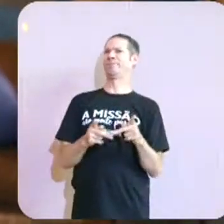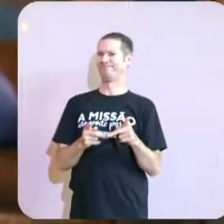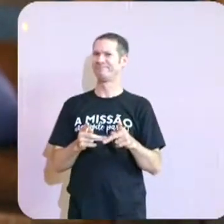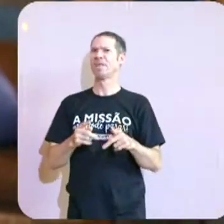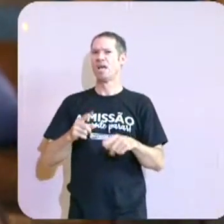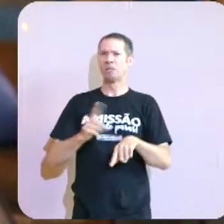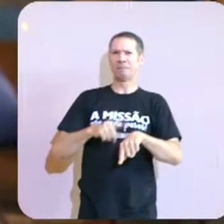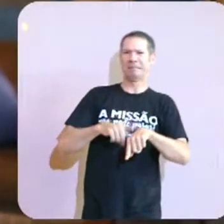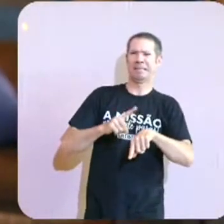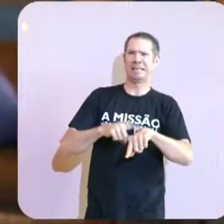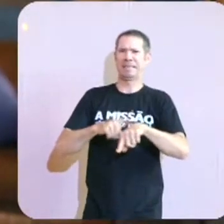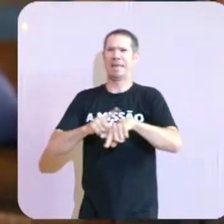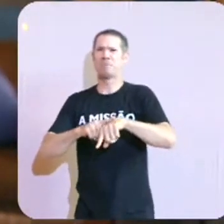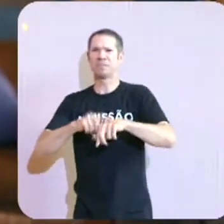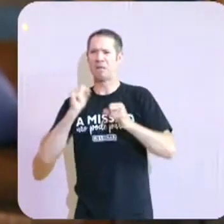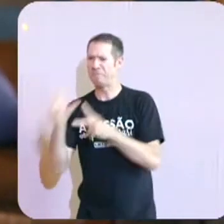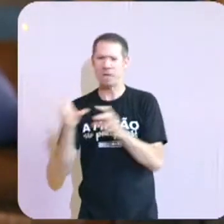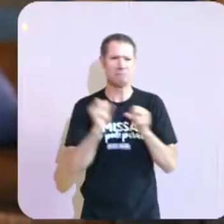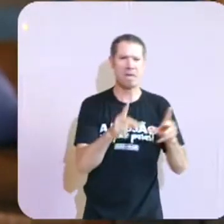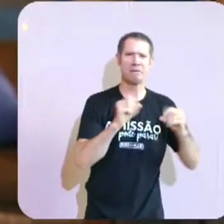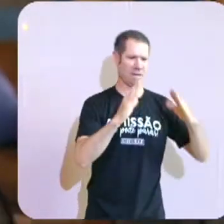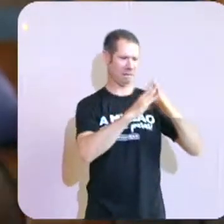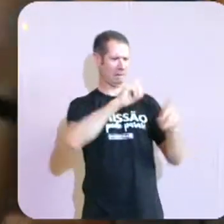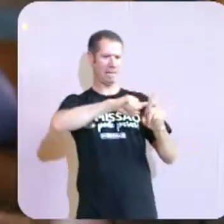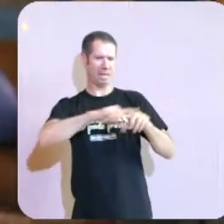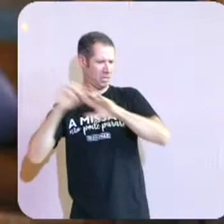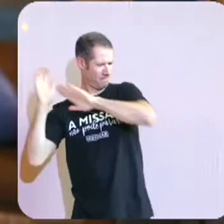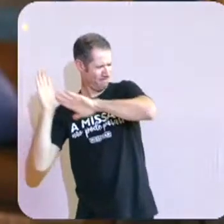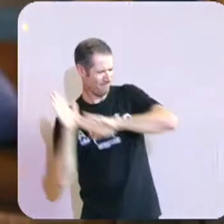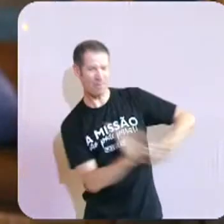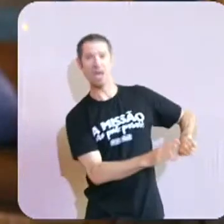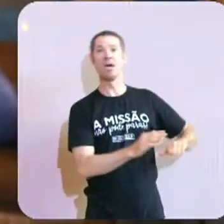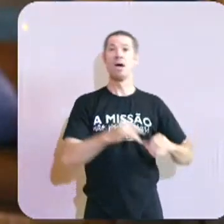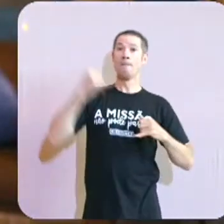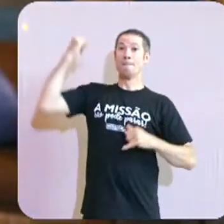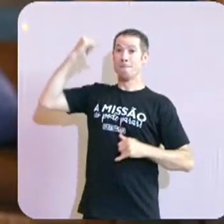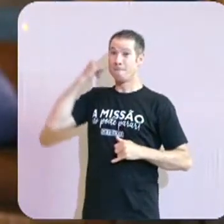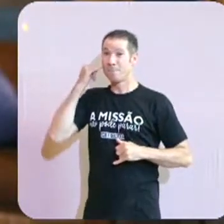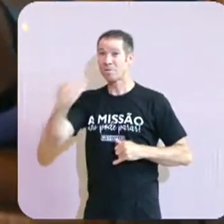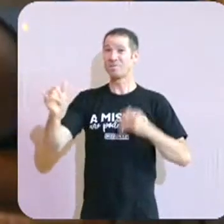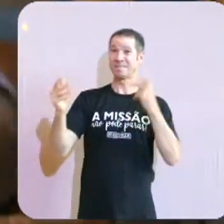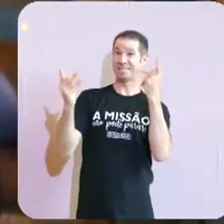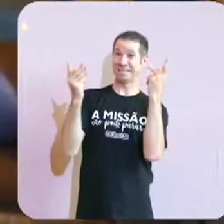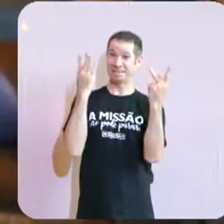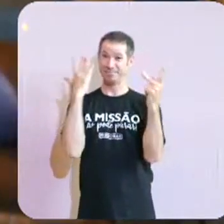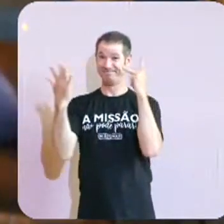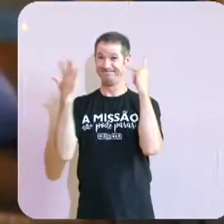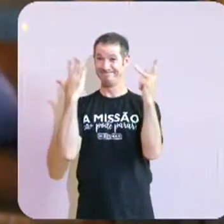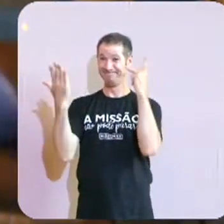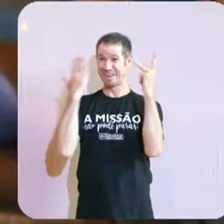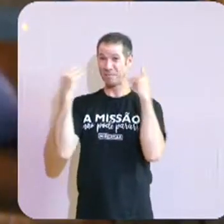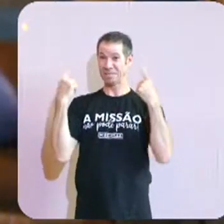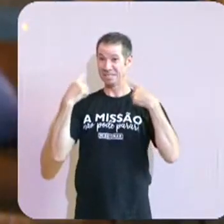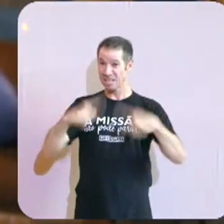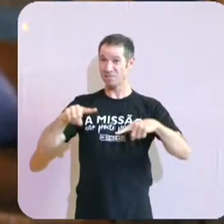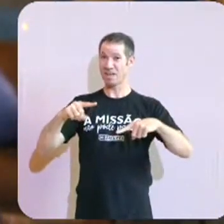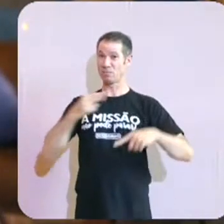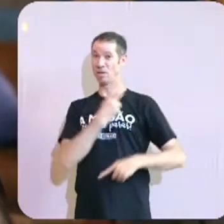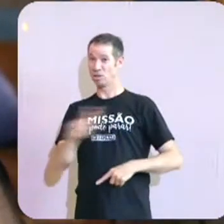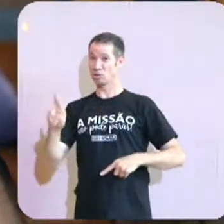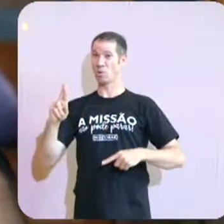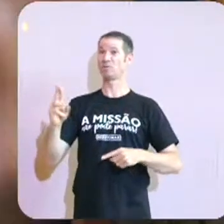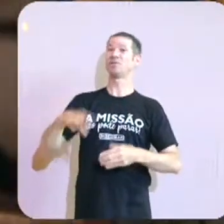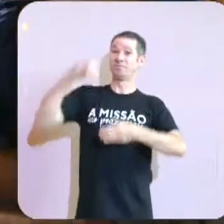dos cambistas, de compartilhar parábolas e profecias, inclusive de desafiar os religiosos de seu tempo dentro